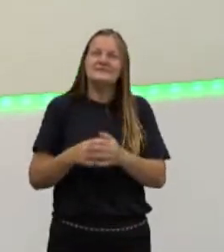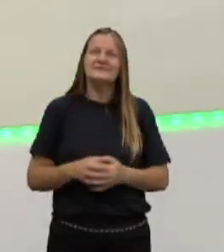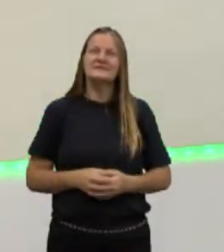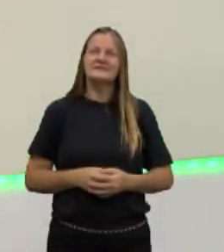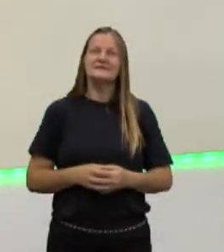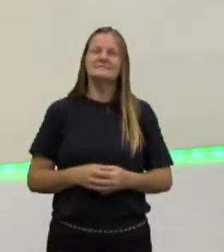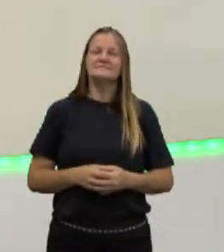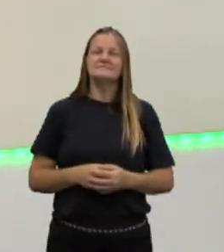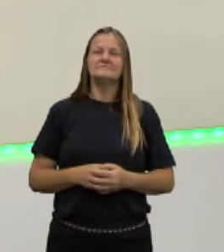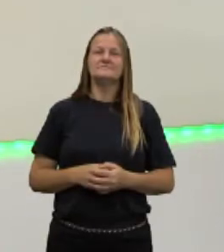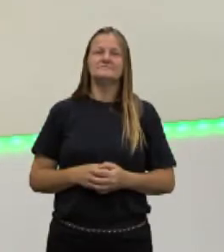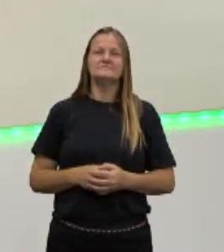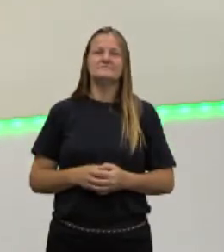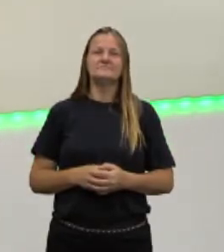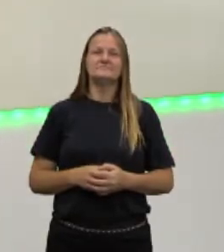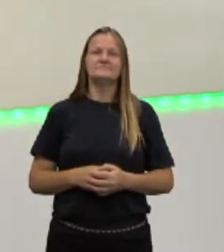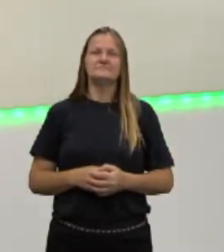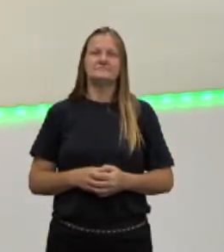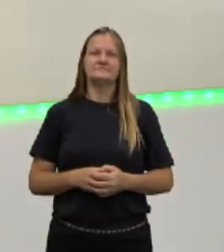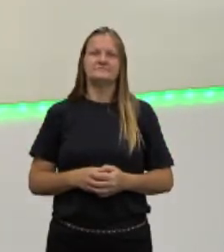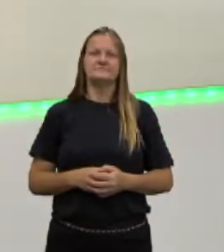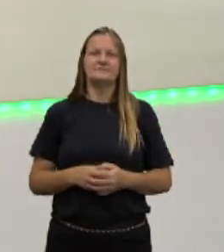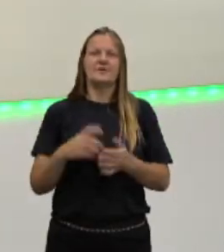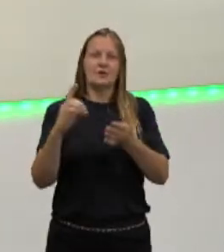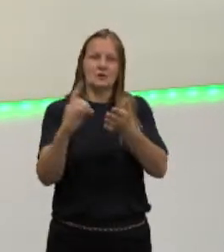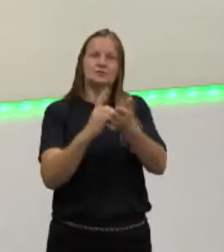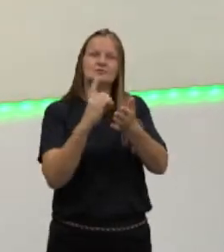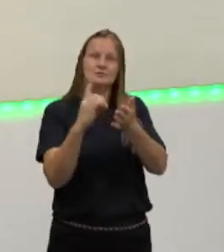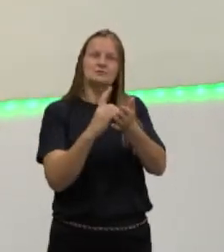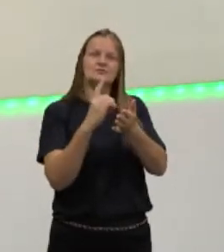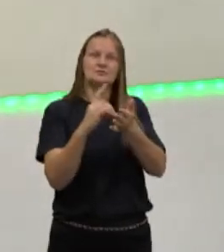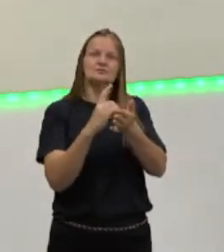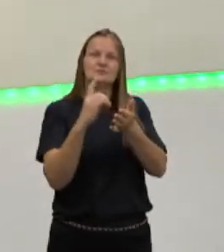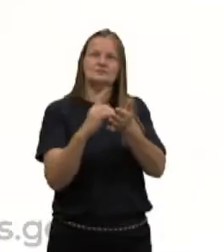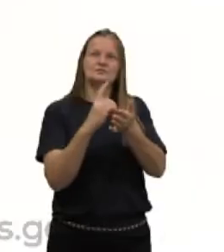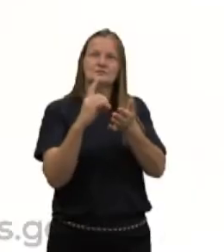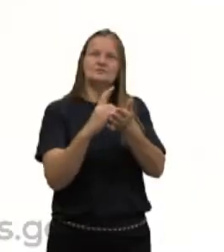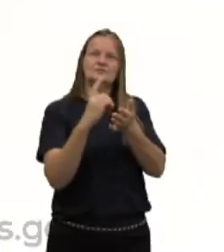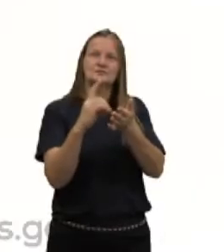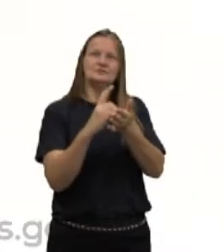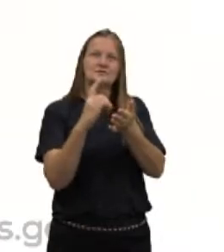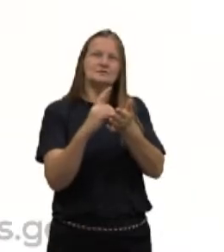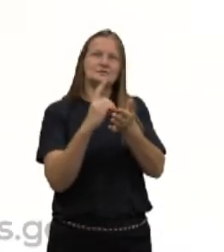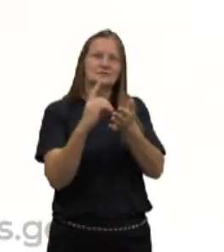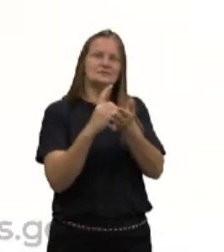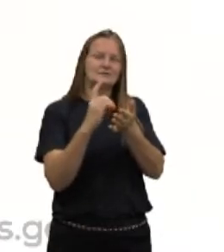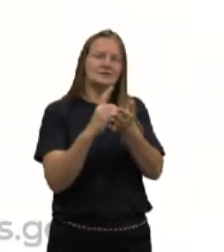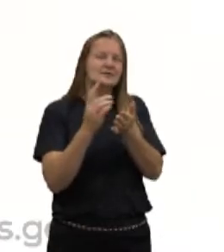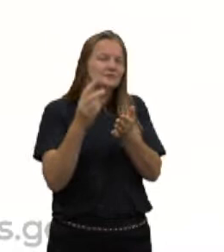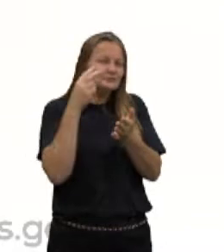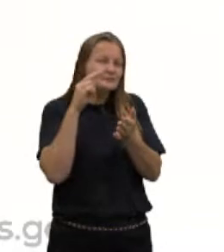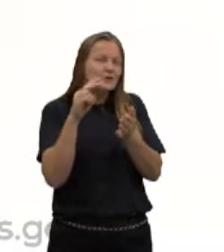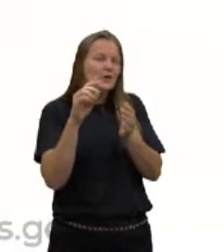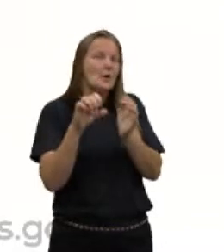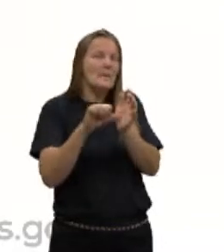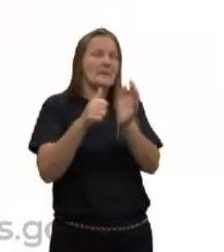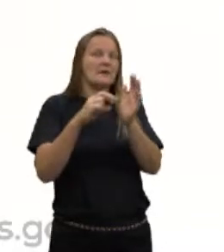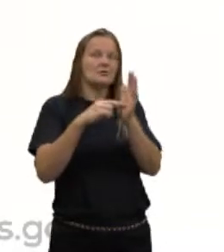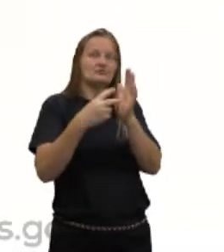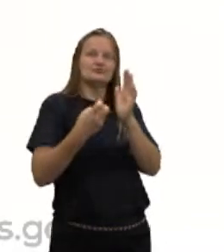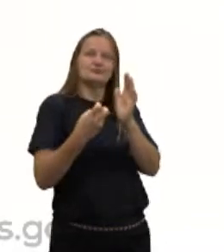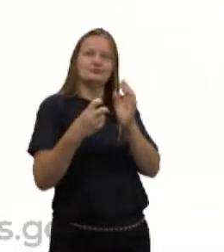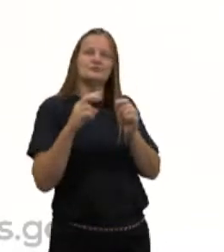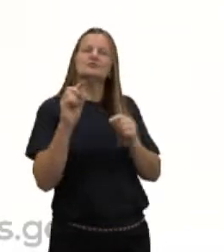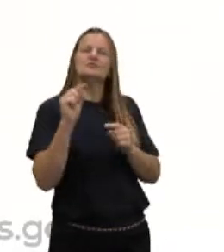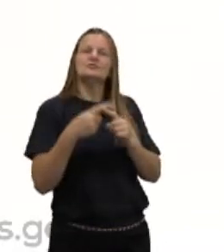a primeira questão que traz ali no teu dicionário, eu vou voltar só um pouquinho, Fica à tá, vontade. Luana? O primeiro significado do